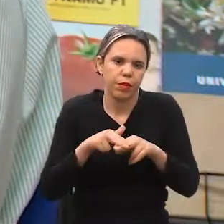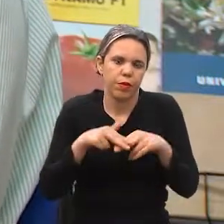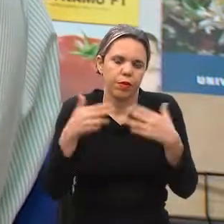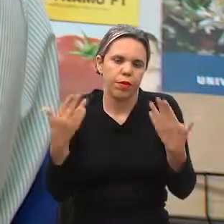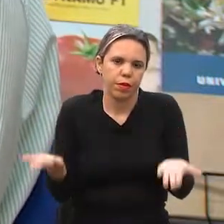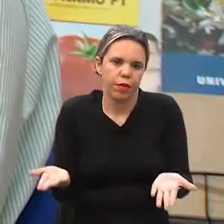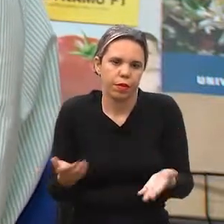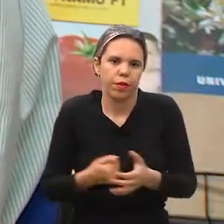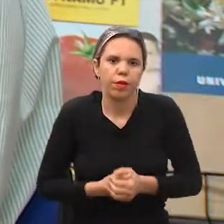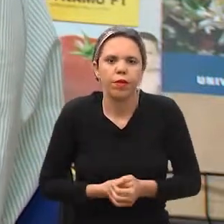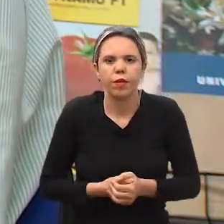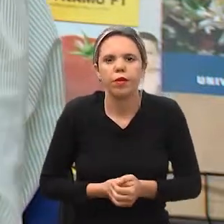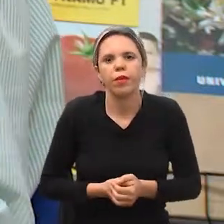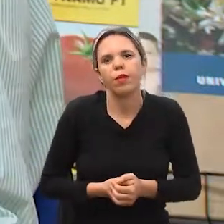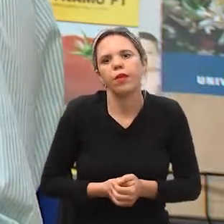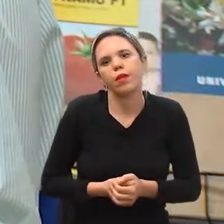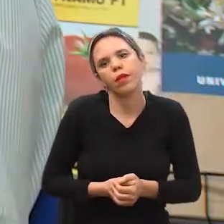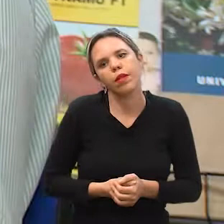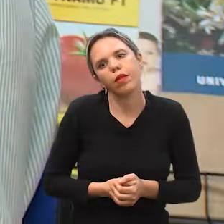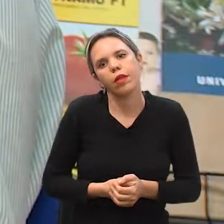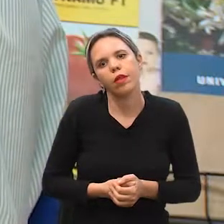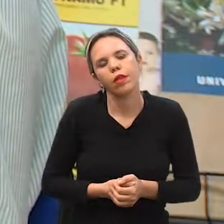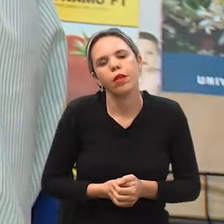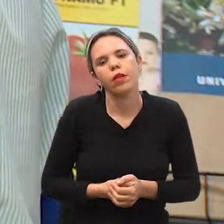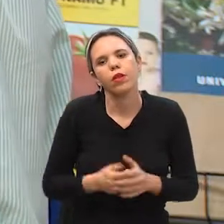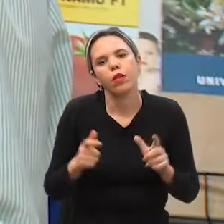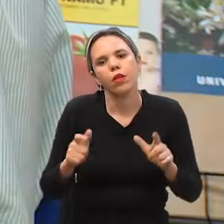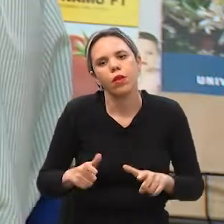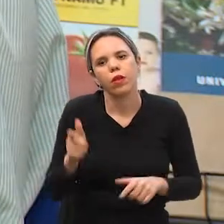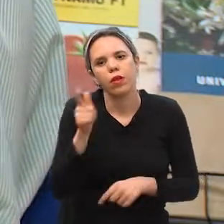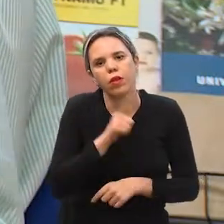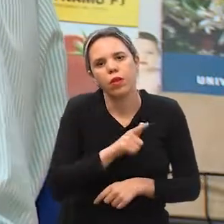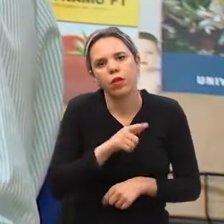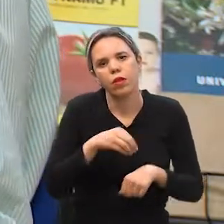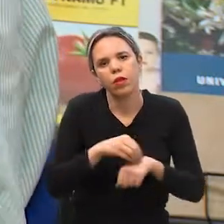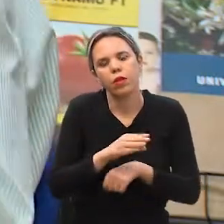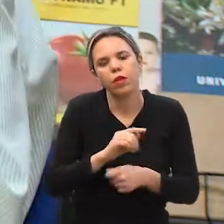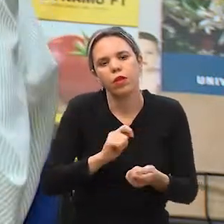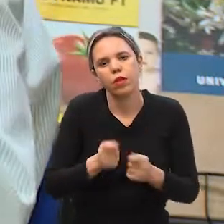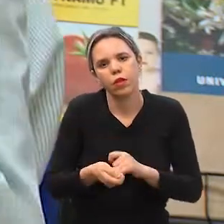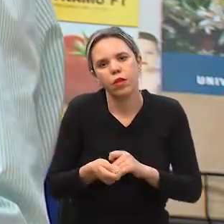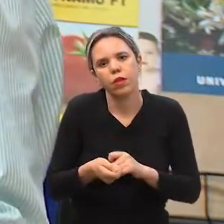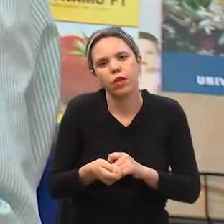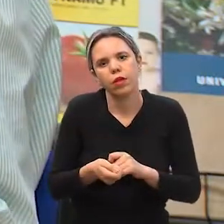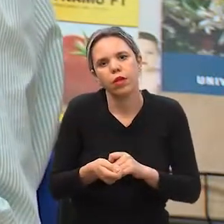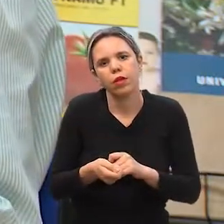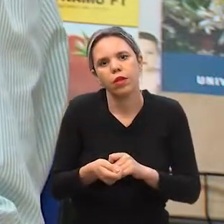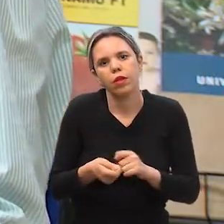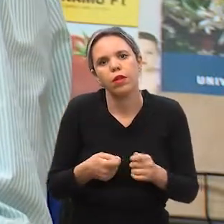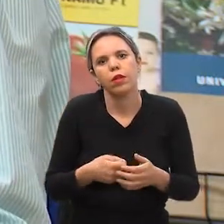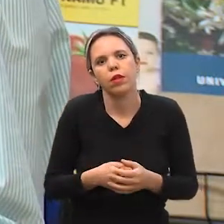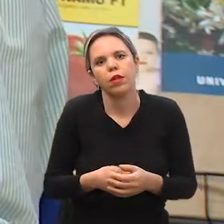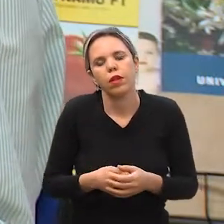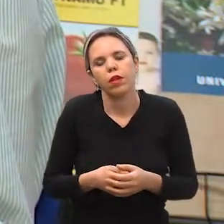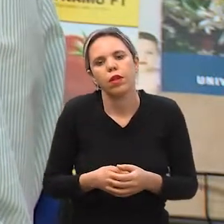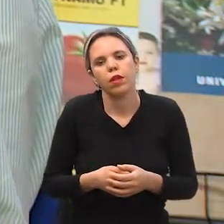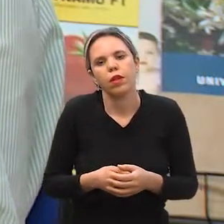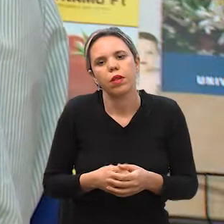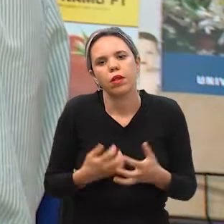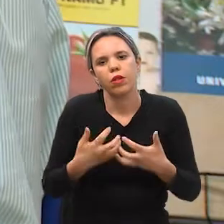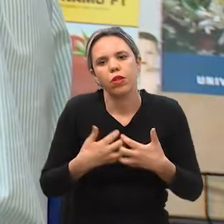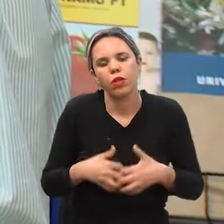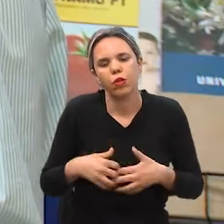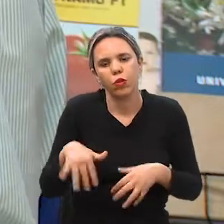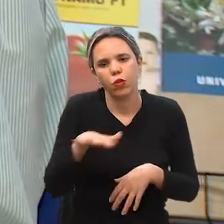disso. A atmosfera, apesar de ser um meio físico e que a gente consegue equacionar, né, tem as leis que regem os